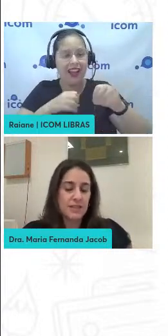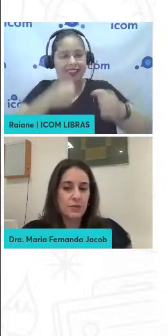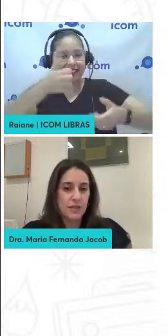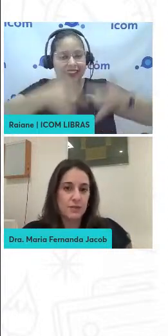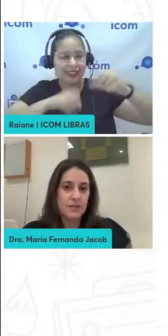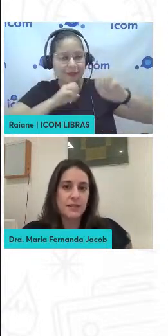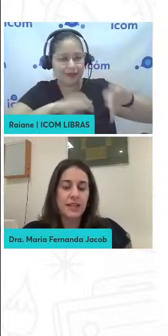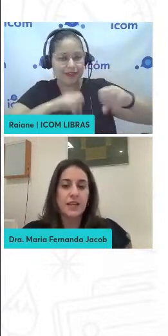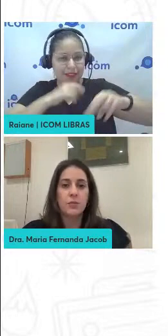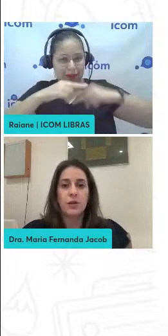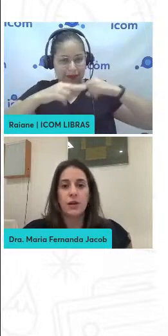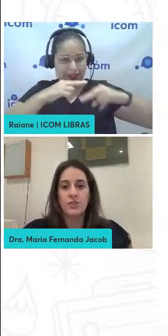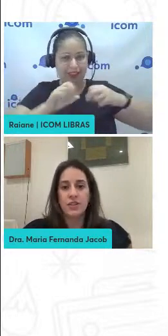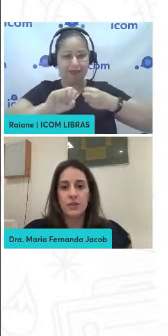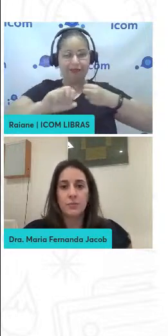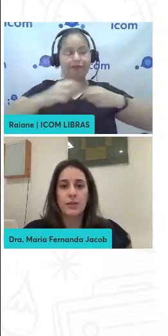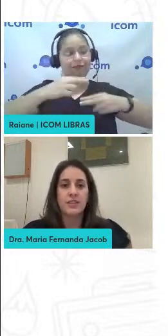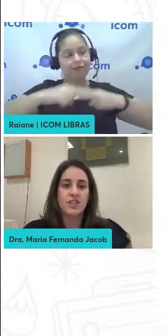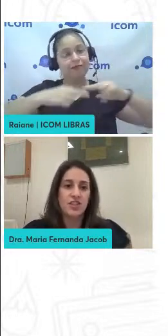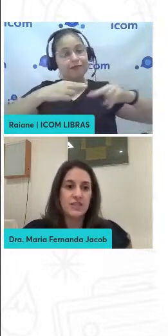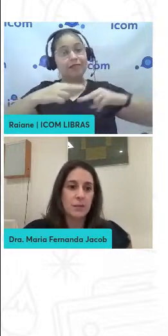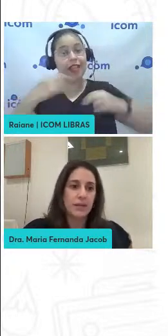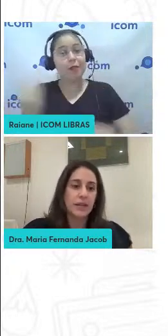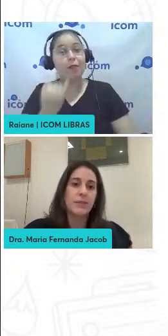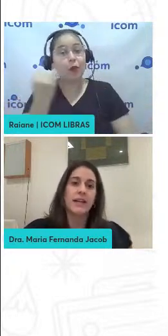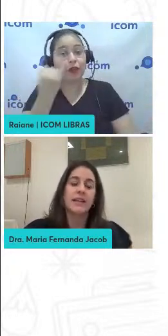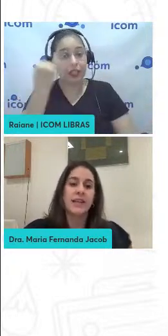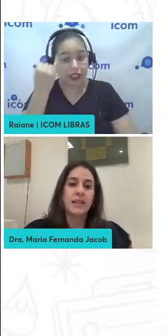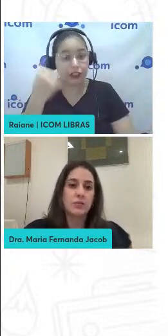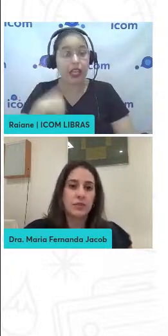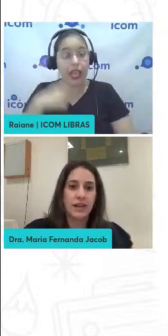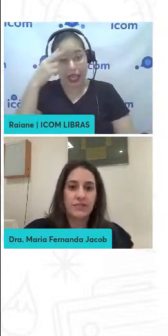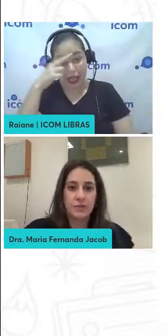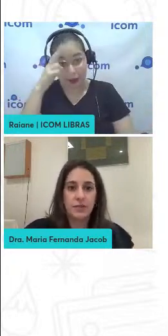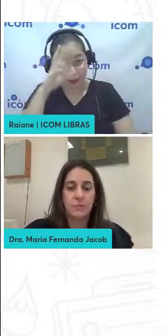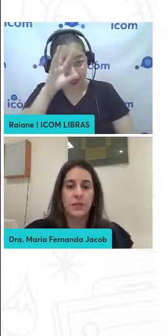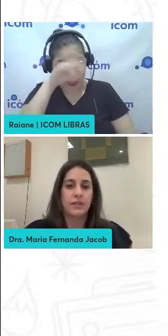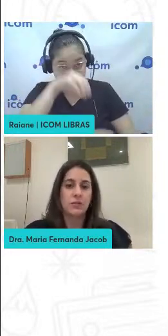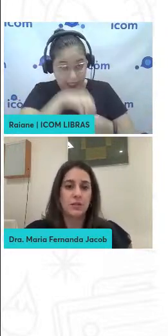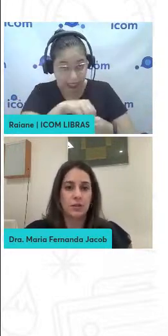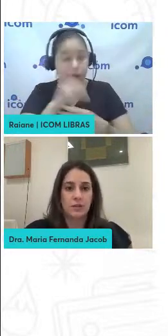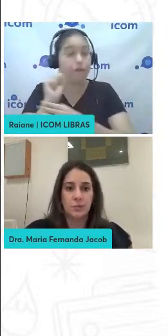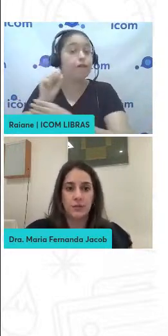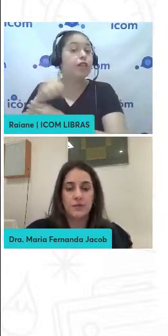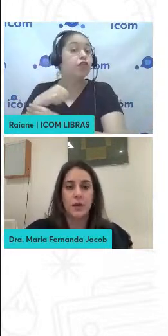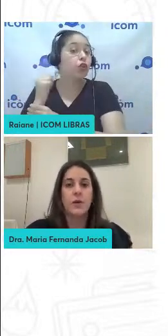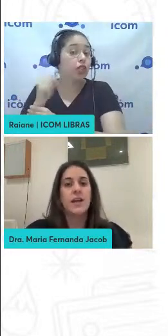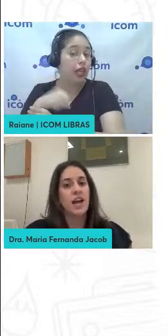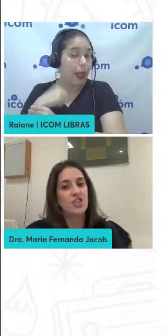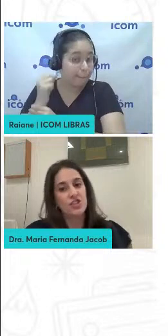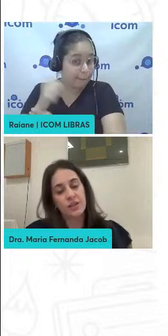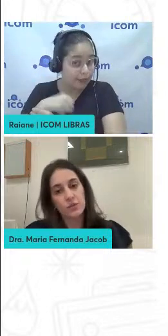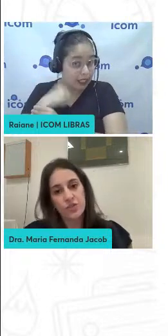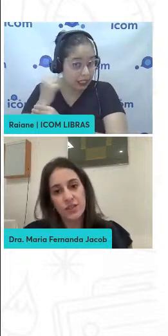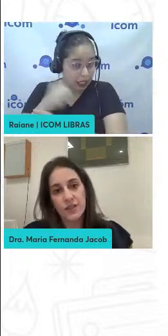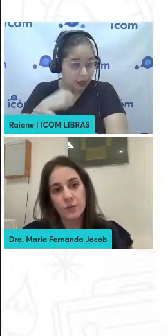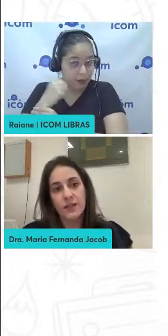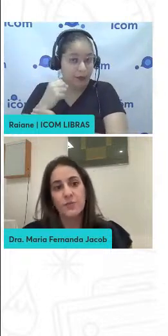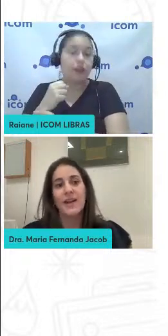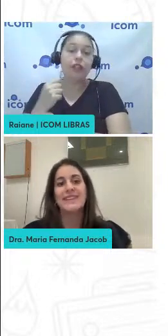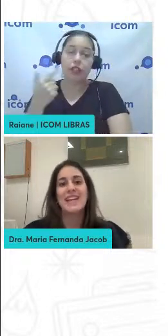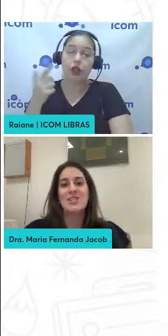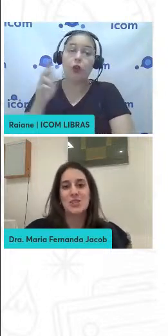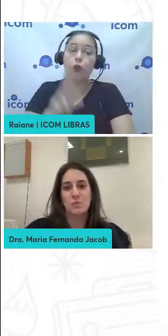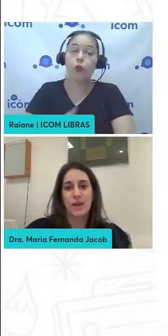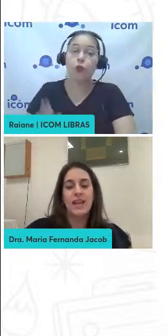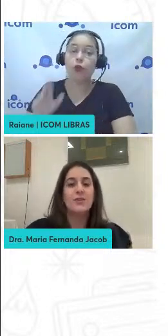Muitas vezes é usado esse termo, e eu acho que é importante a gente sempre lembrar que dentro da fisioterapia, dentro da nossa profissão, a gente tem que utilizar o